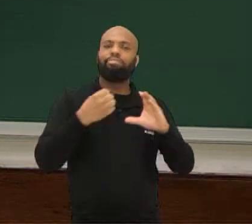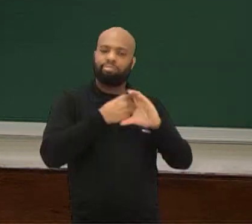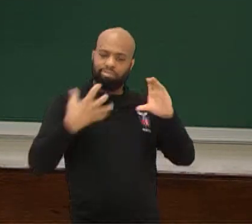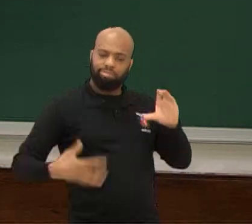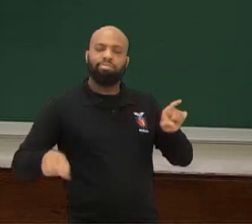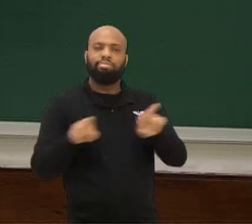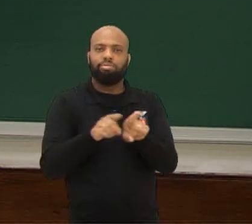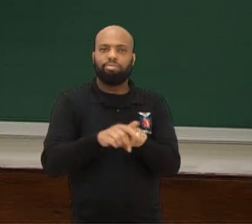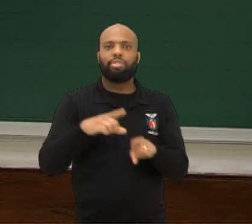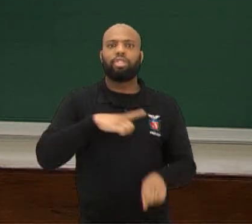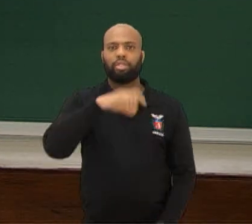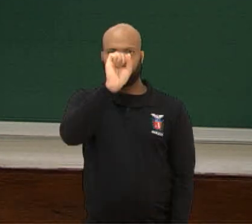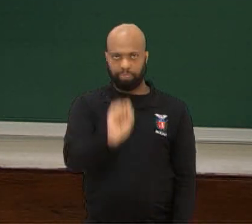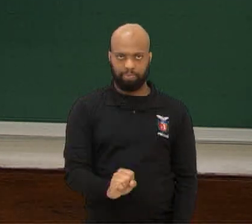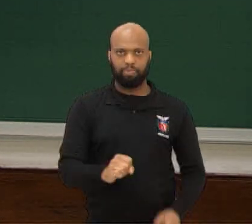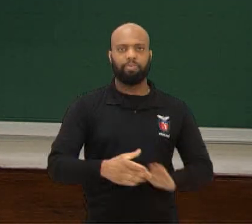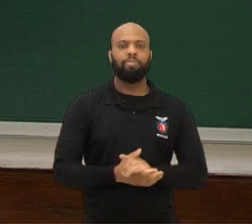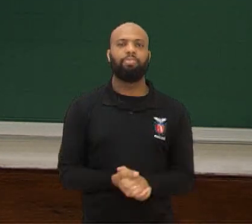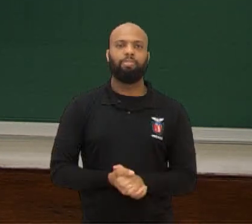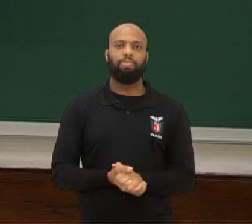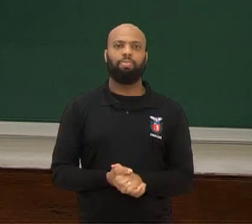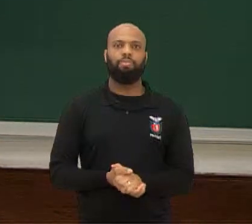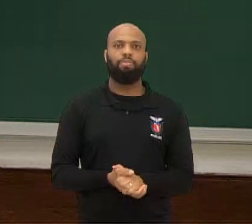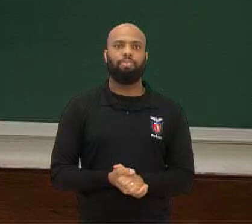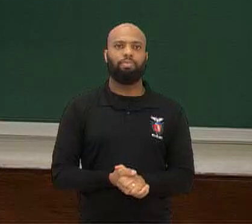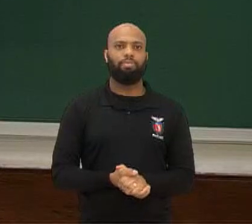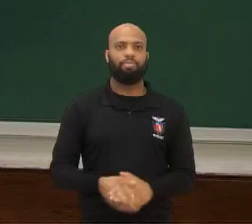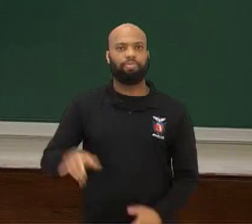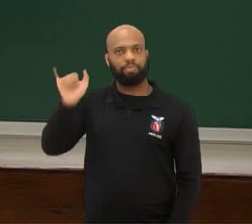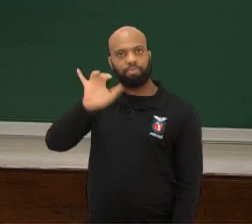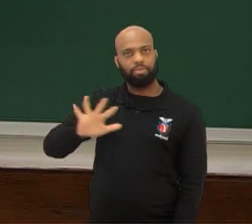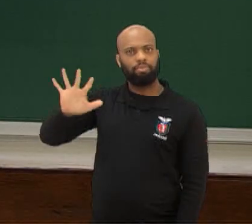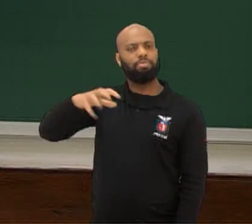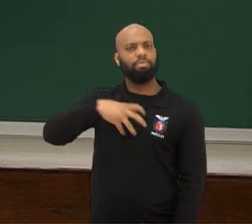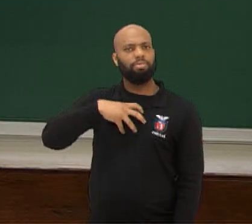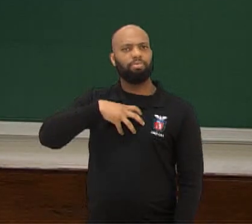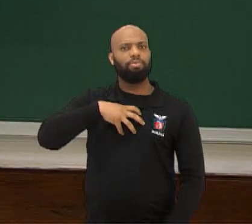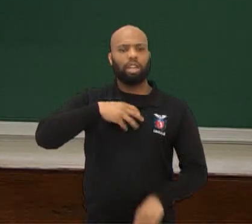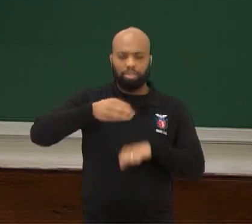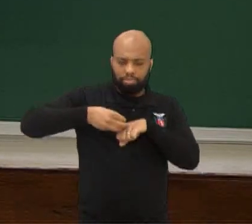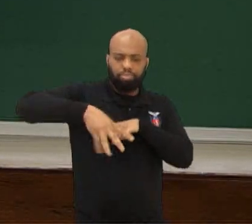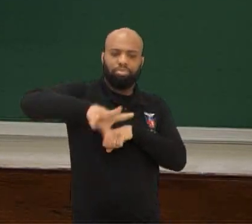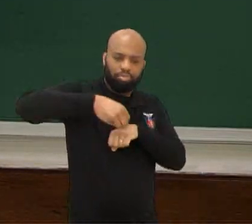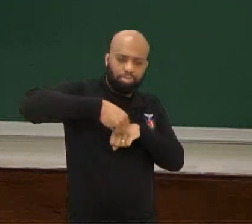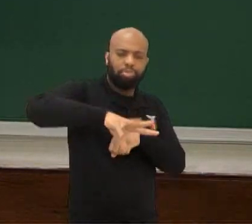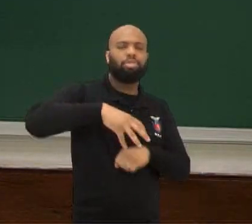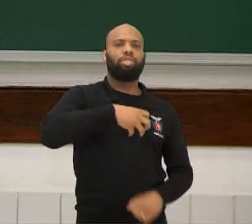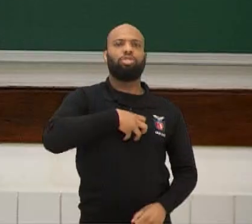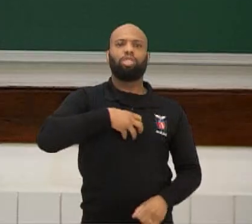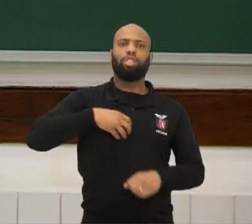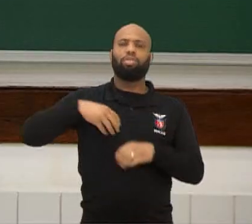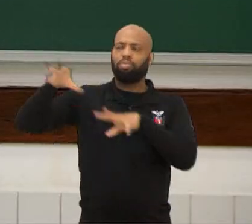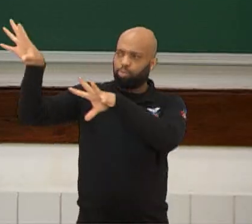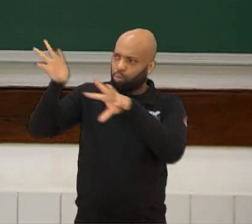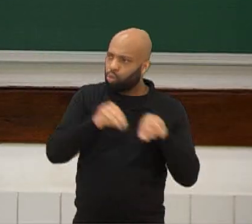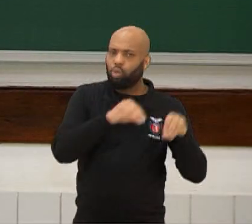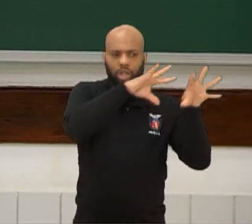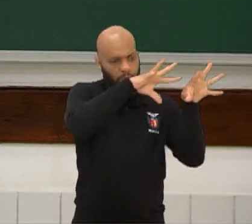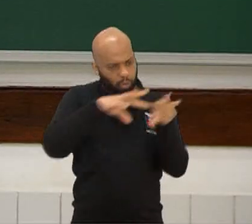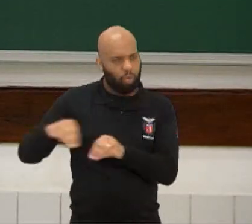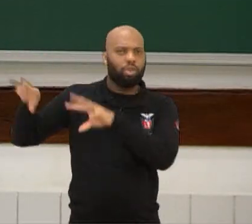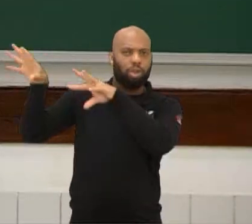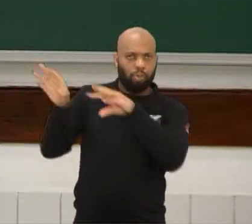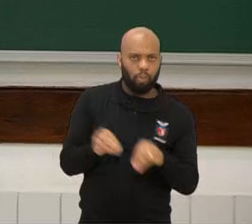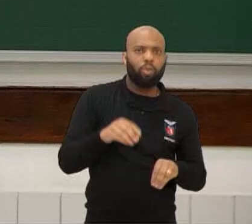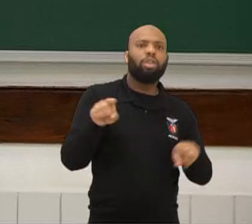sul, lá na região do Pampa, né? E essa imagem, ela se estendeu a partir dos processos migratórios. Nós vamos ter